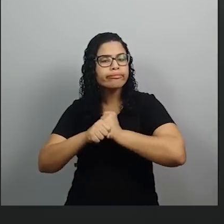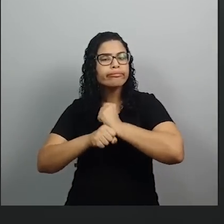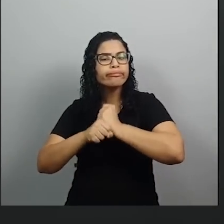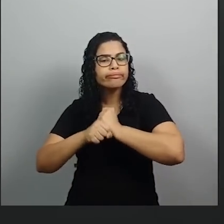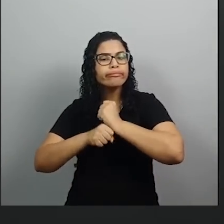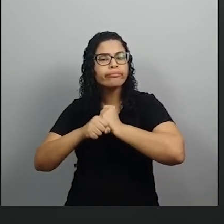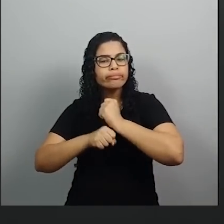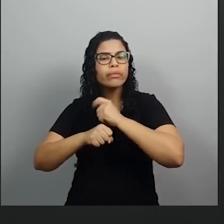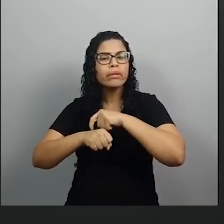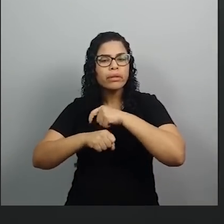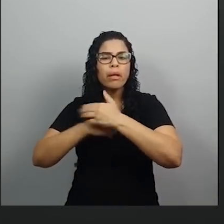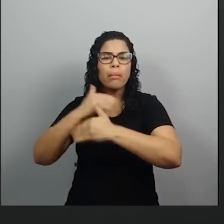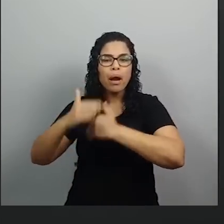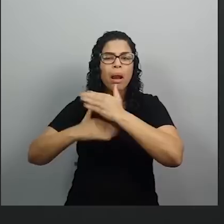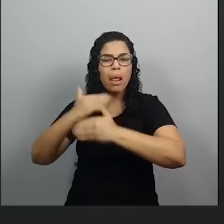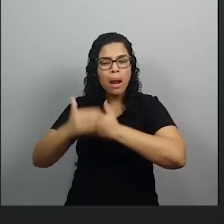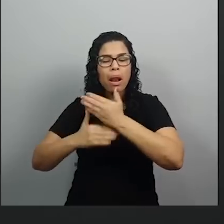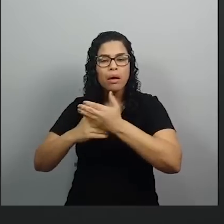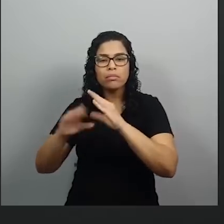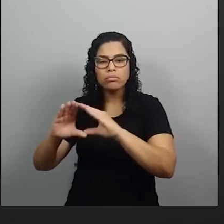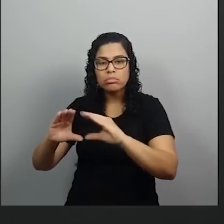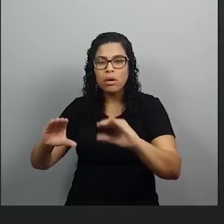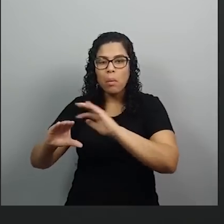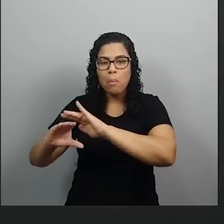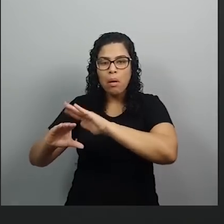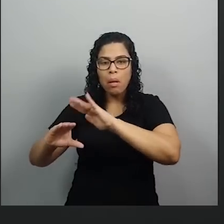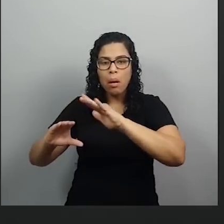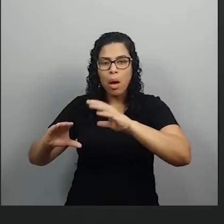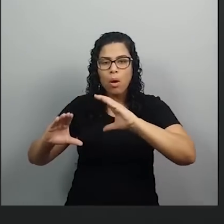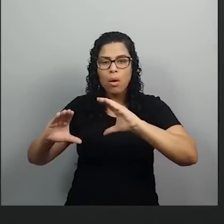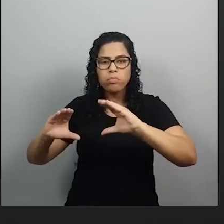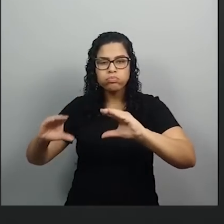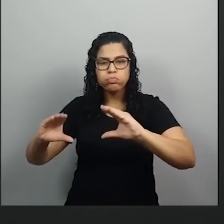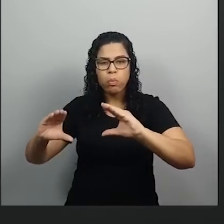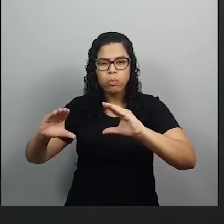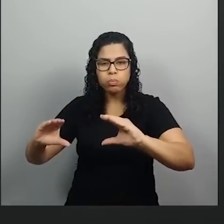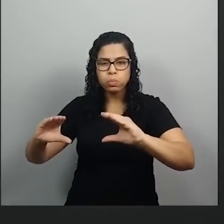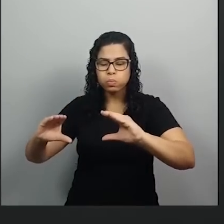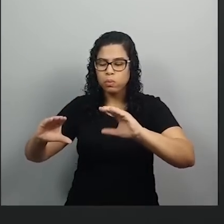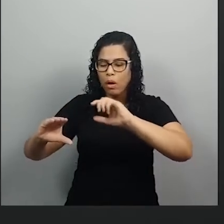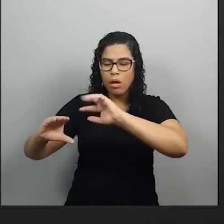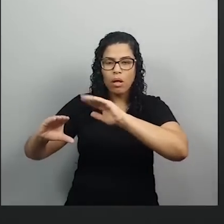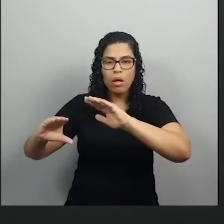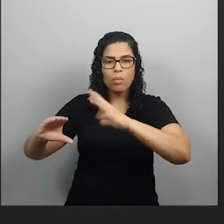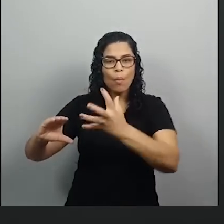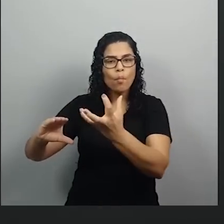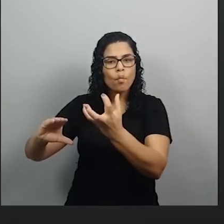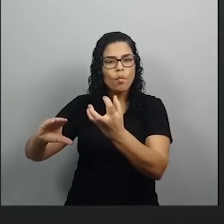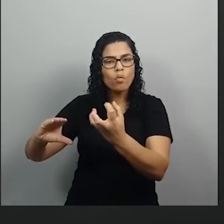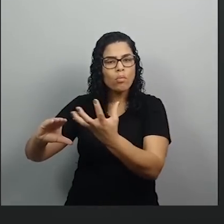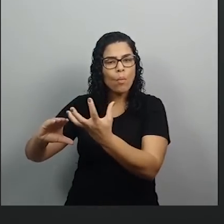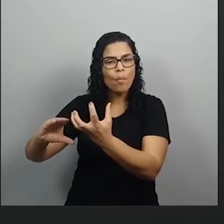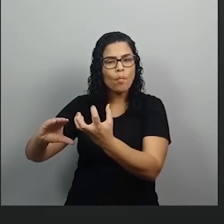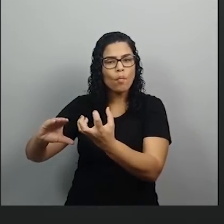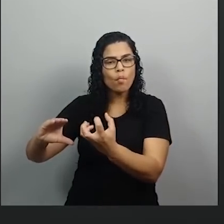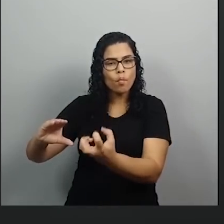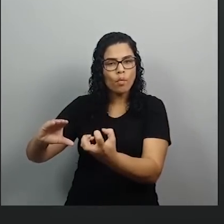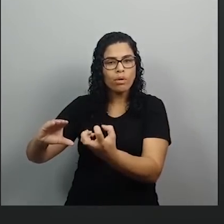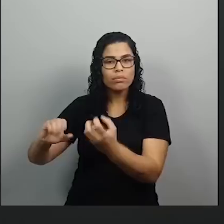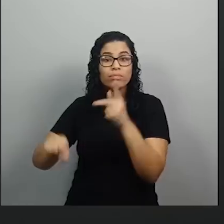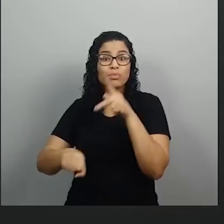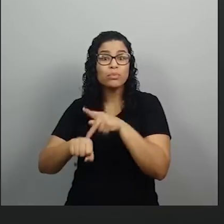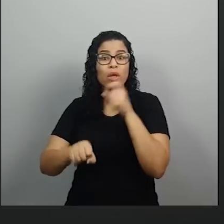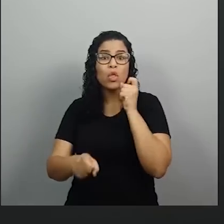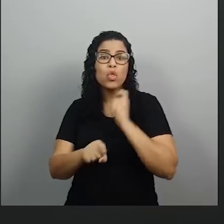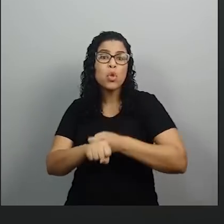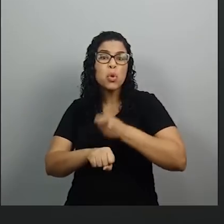o tempo, camadas de sedimento, pressão maior, aquilo vai secando, de repente eu formei uma rocha ali. E